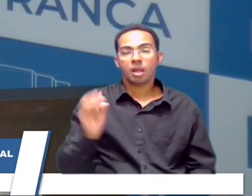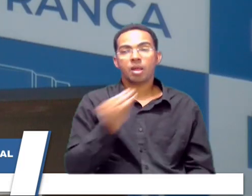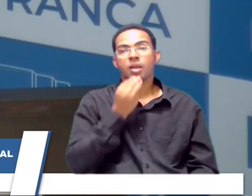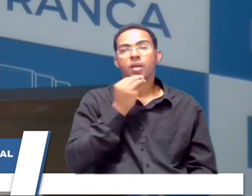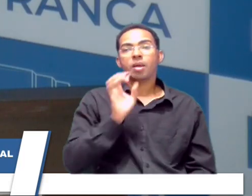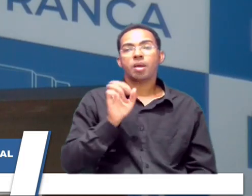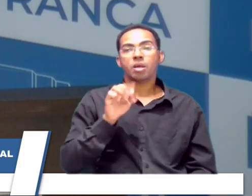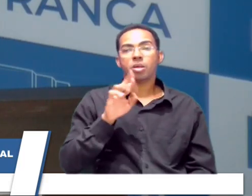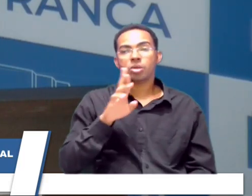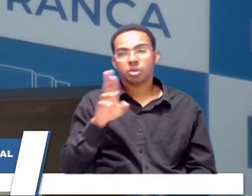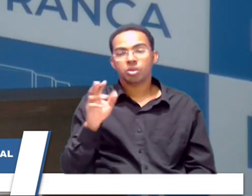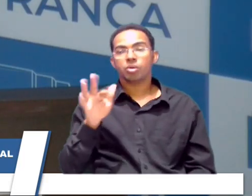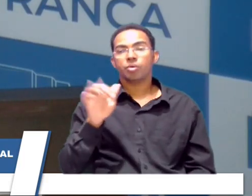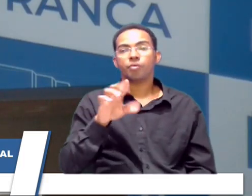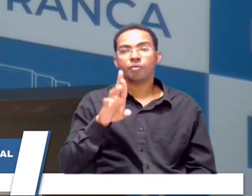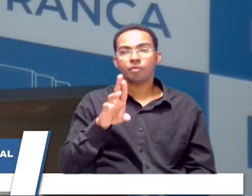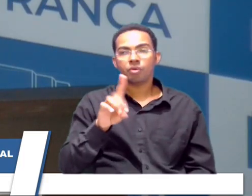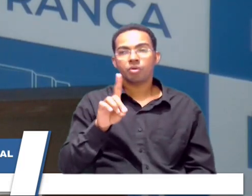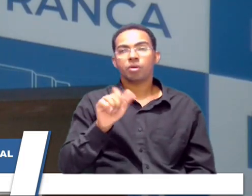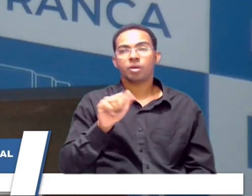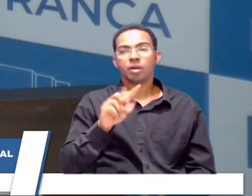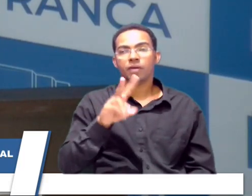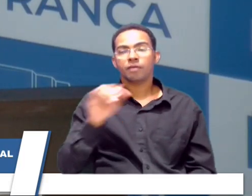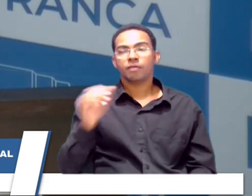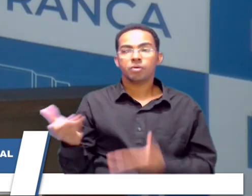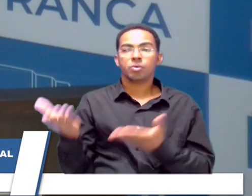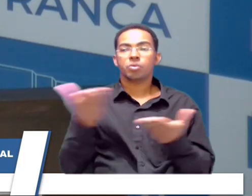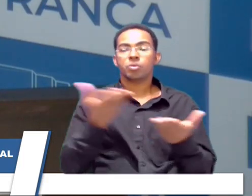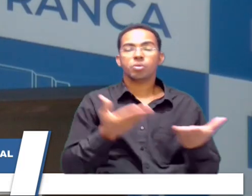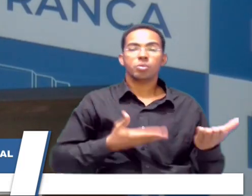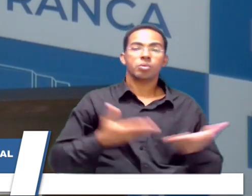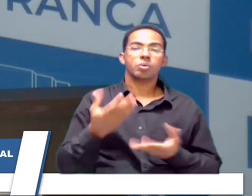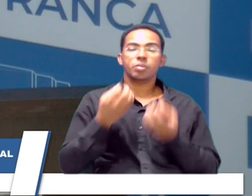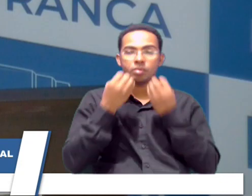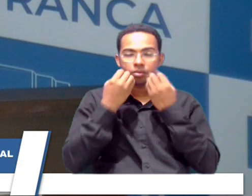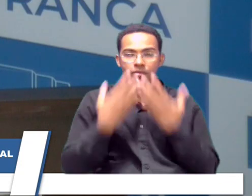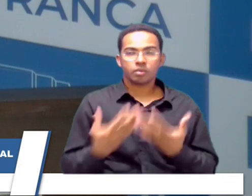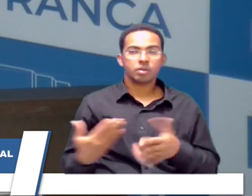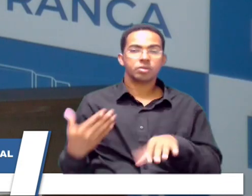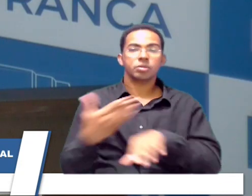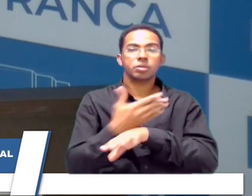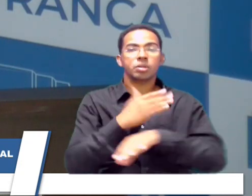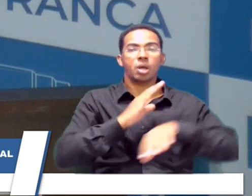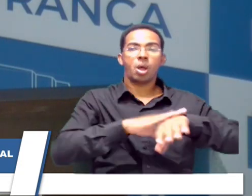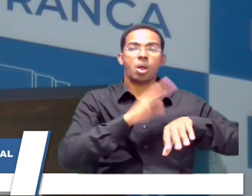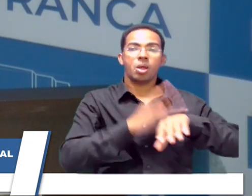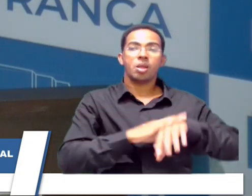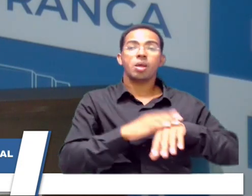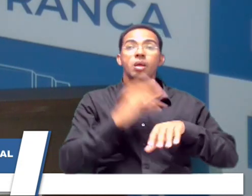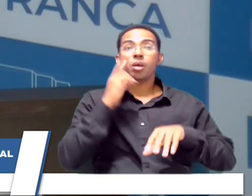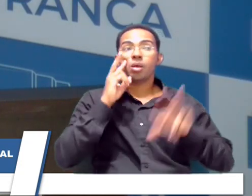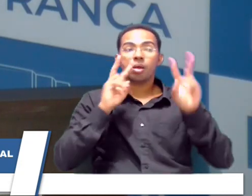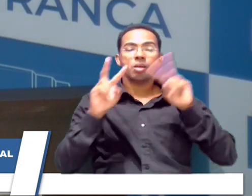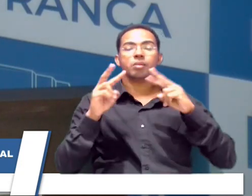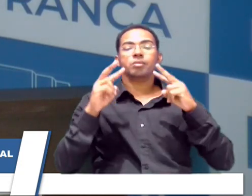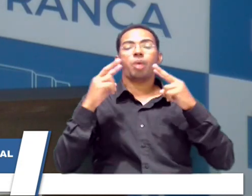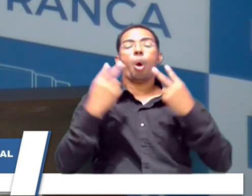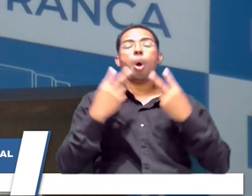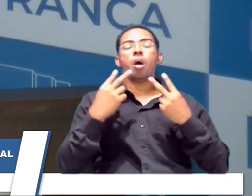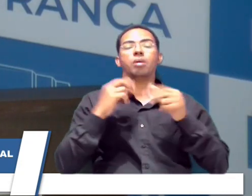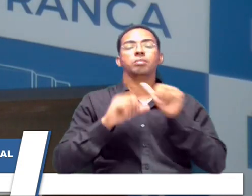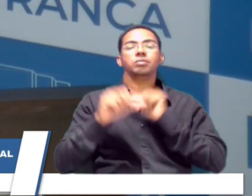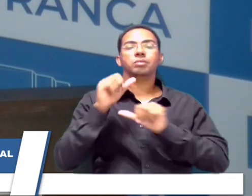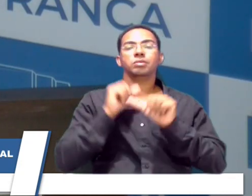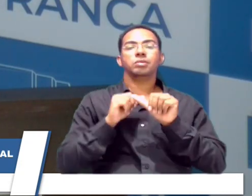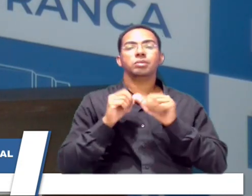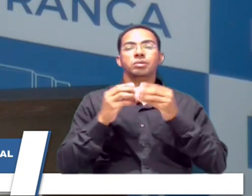Flor da Vida me deram e todos os colaboradores que me acolheram tão bem quando eu cheguei lá, eu pude rever isso, eu pude